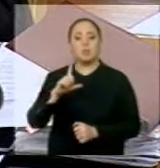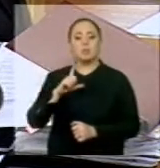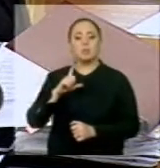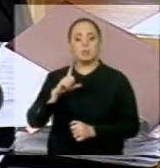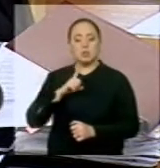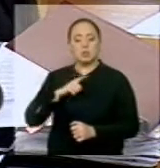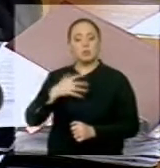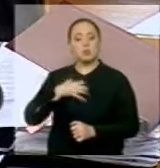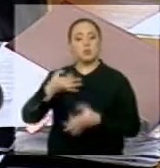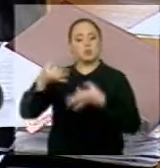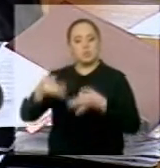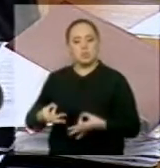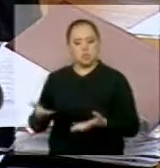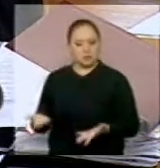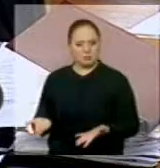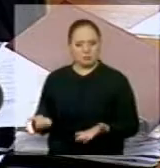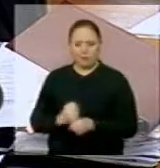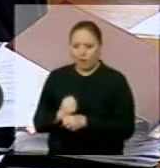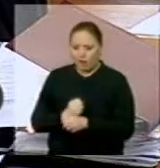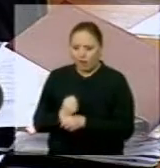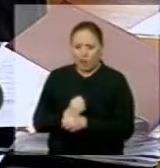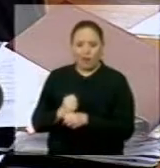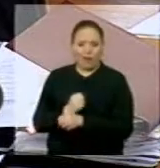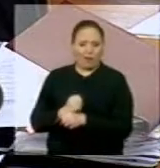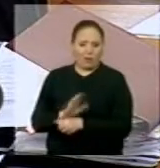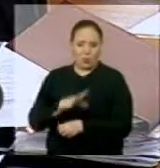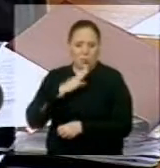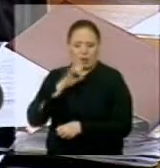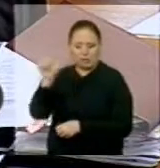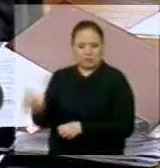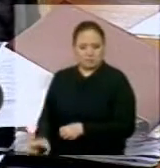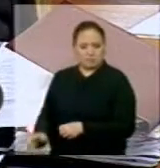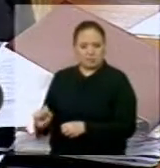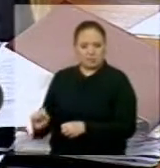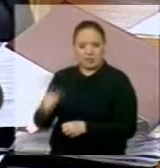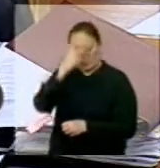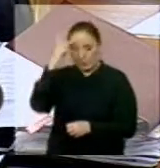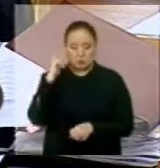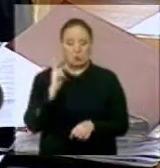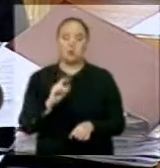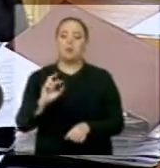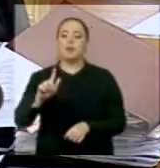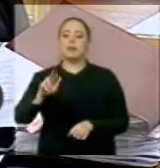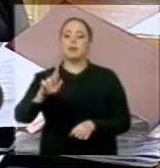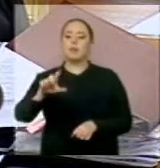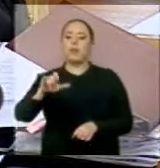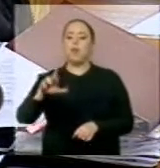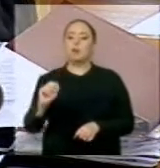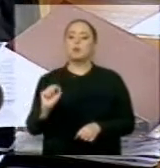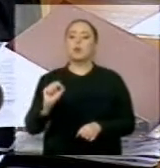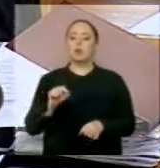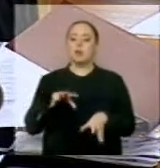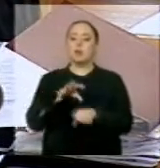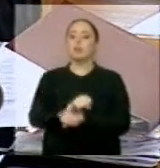módulo correto há décadas e décadas e quem é o grileiro, quem está lá invadindo,